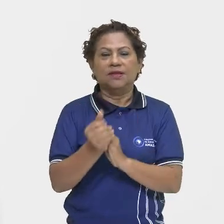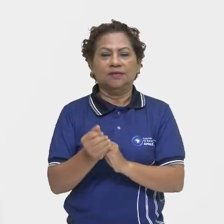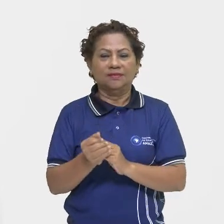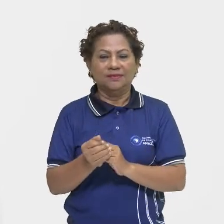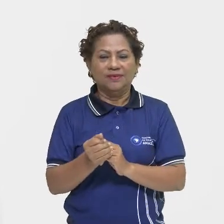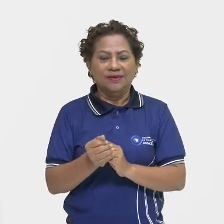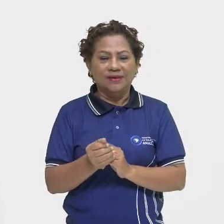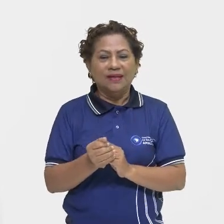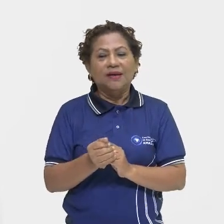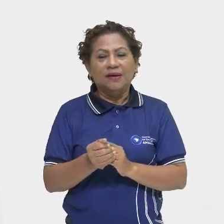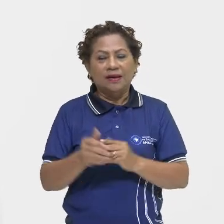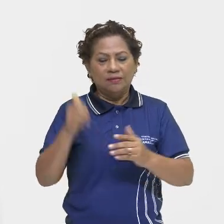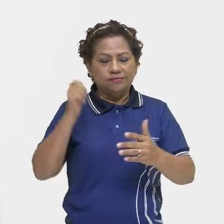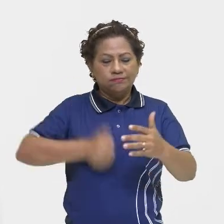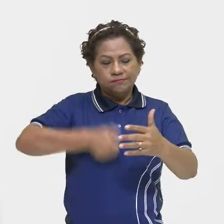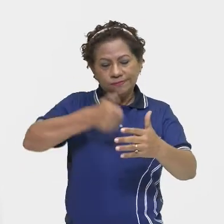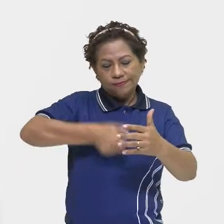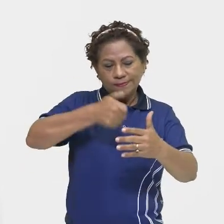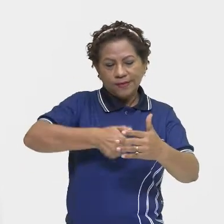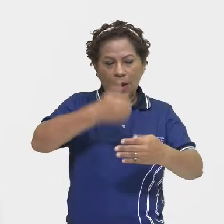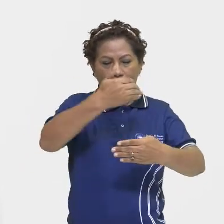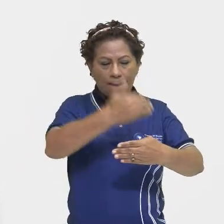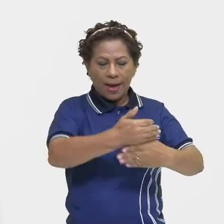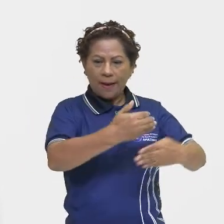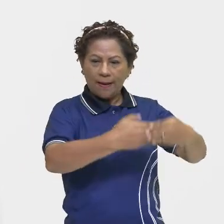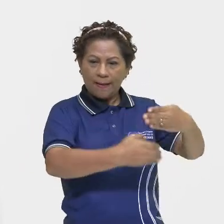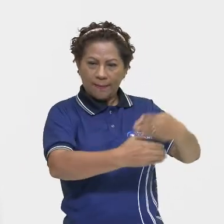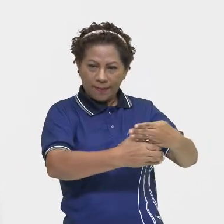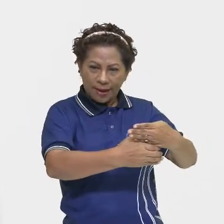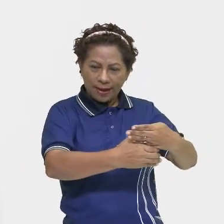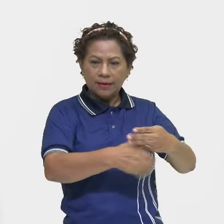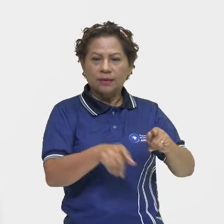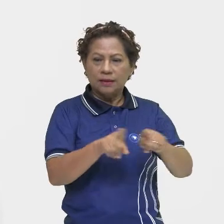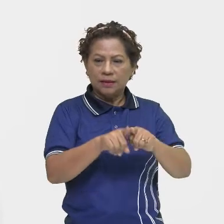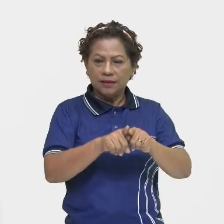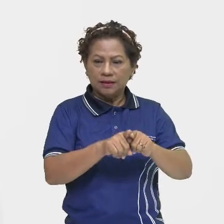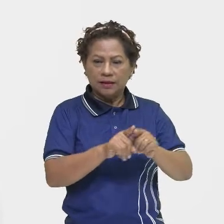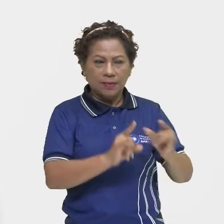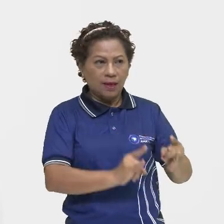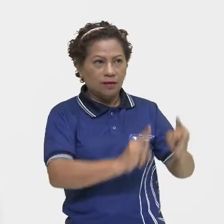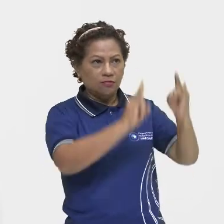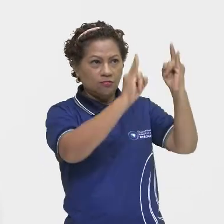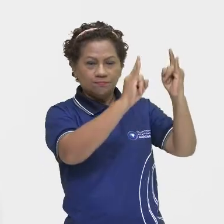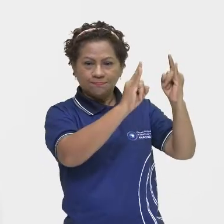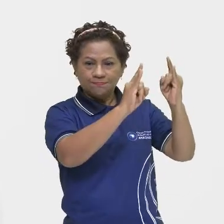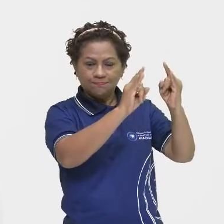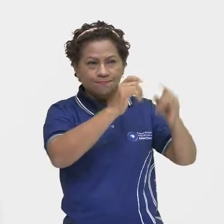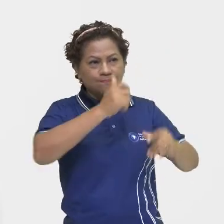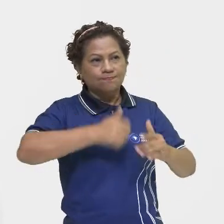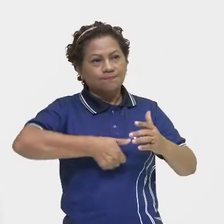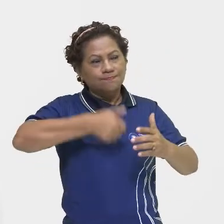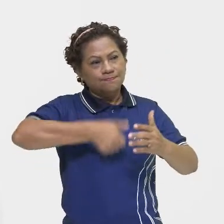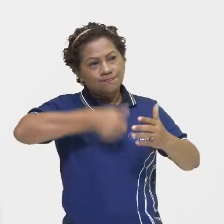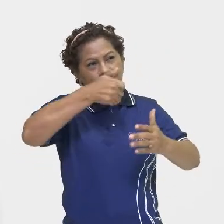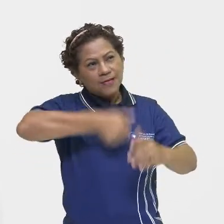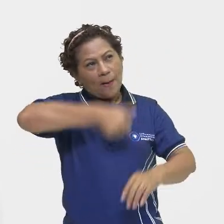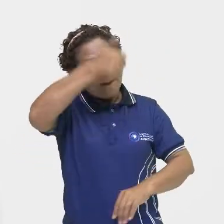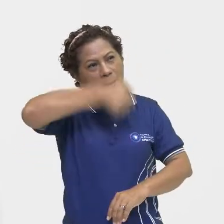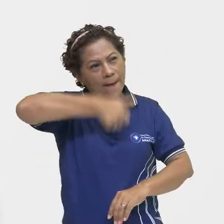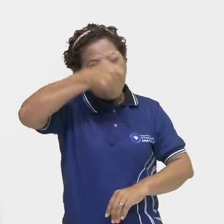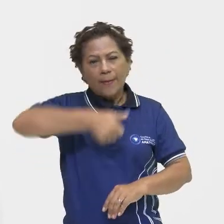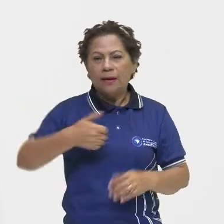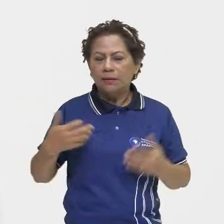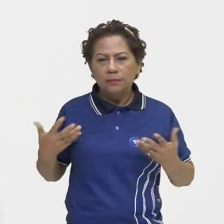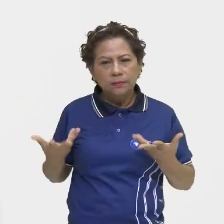muros, fachadas, paredes pelas cidades. Atualmente, o grafite é uma das